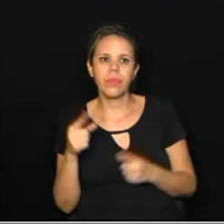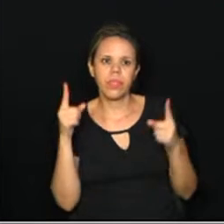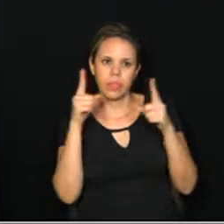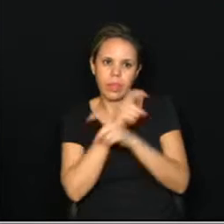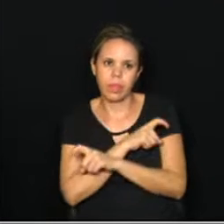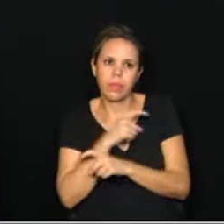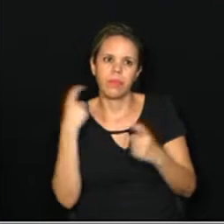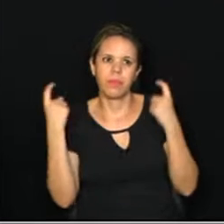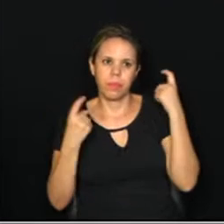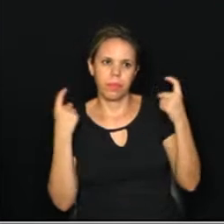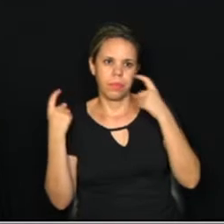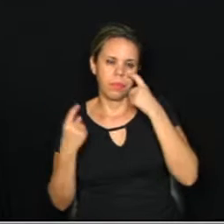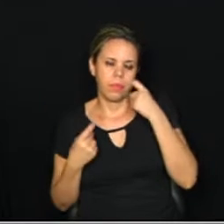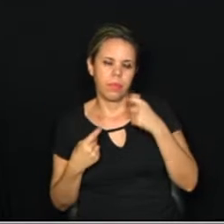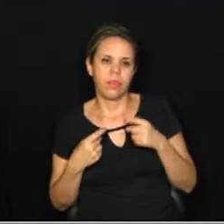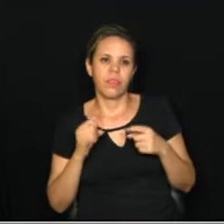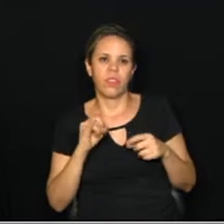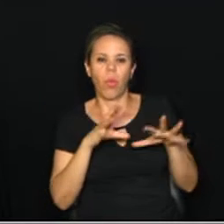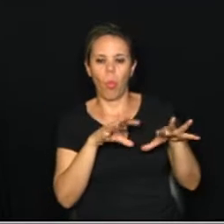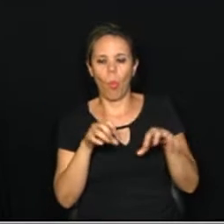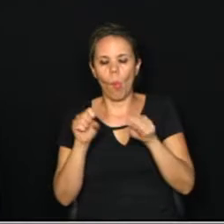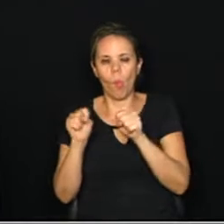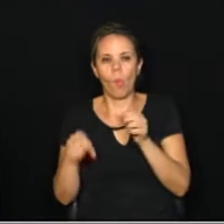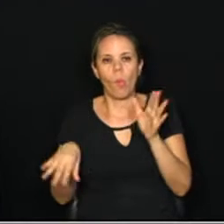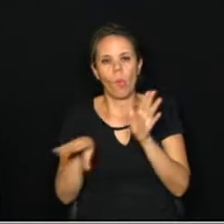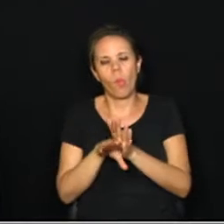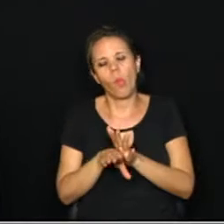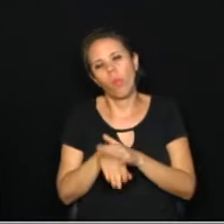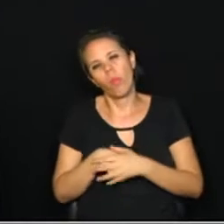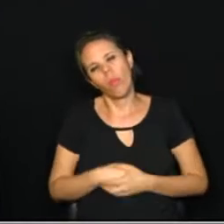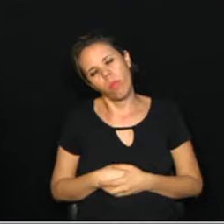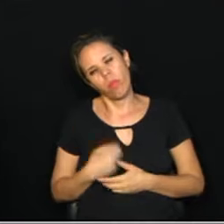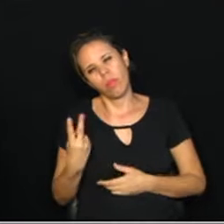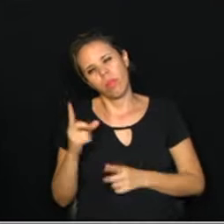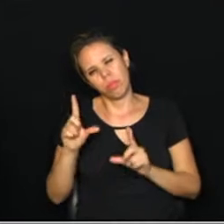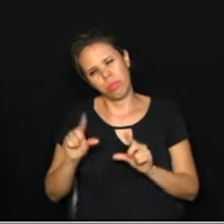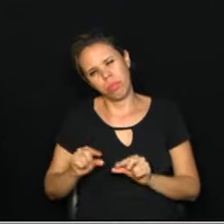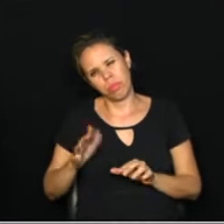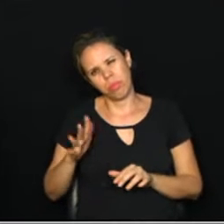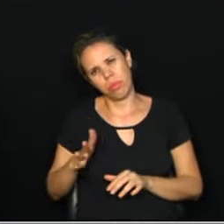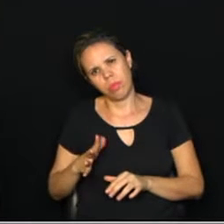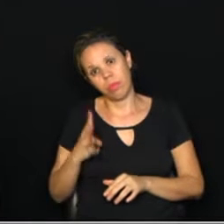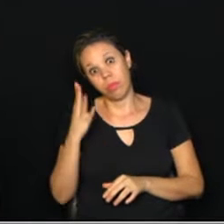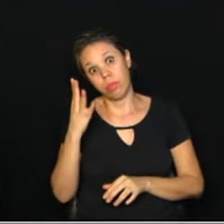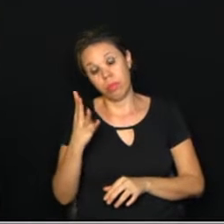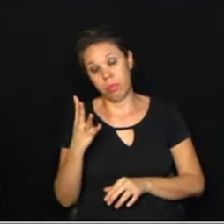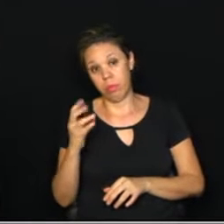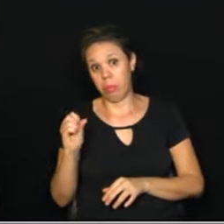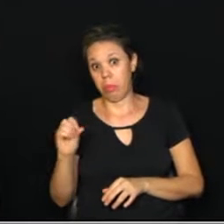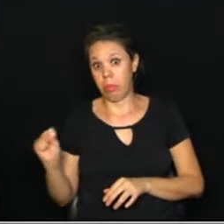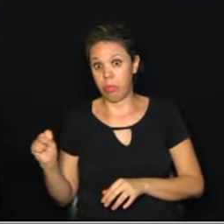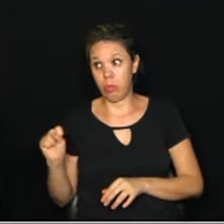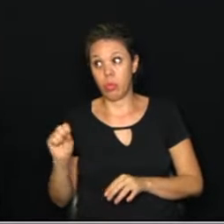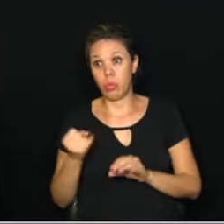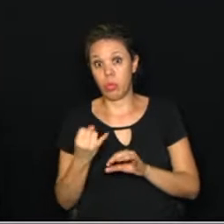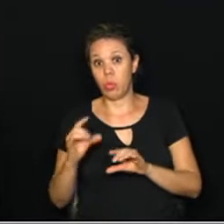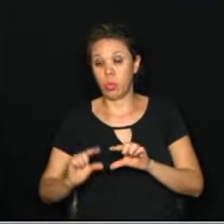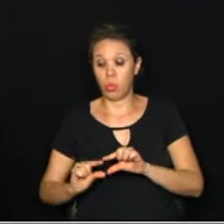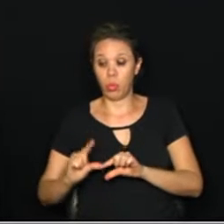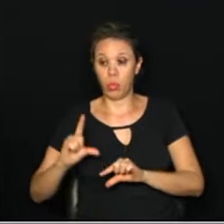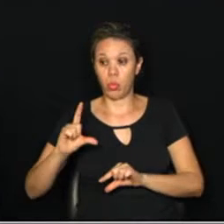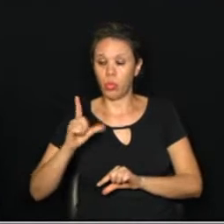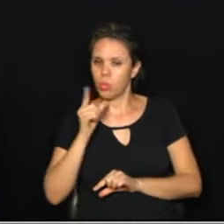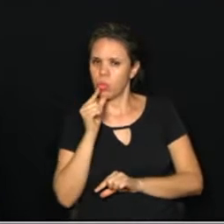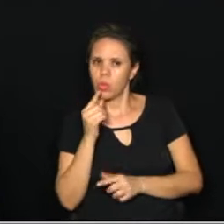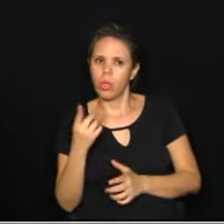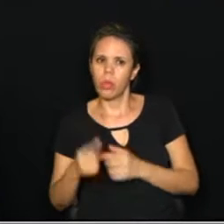em situações de estiagem, a gente acaba chegando aí a valores próximos de 408 metros cúbicos habitante